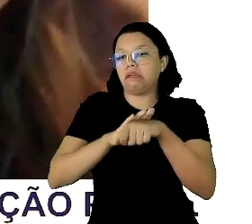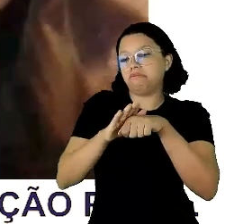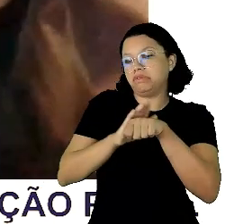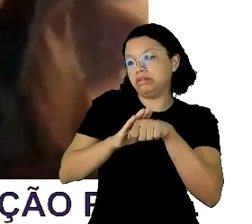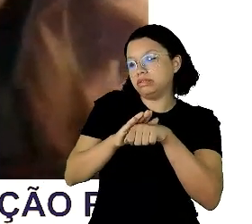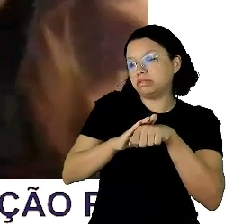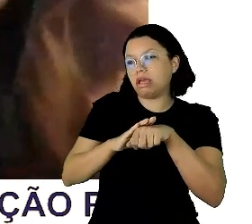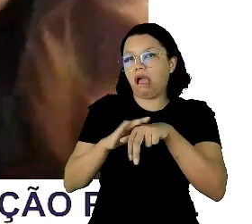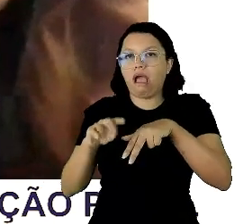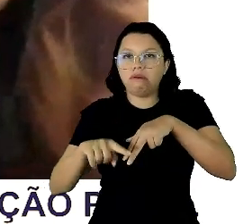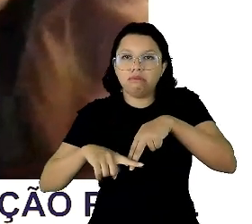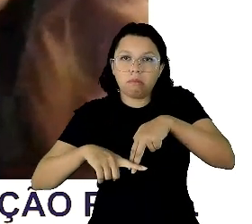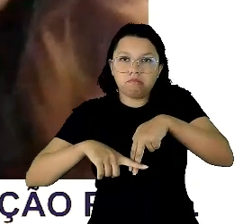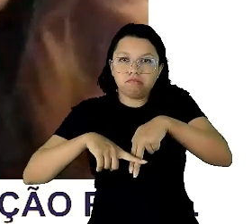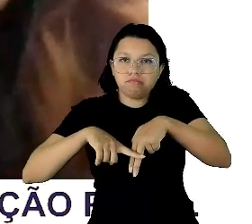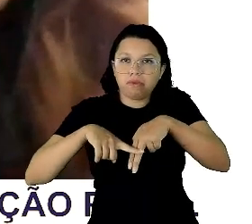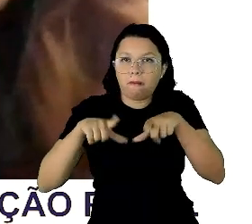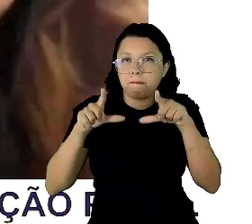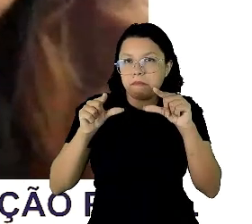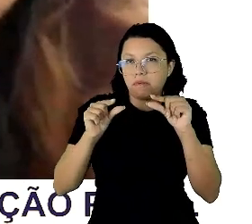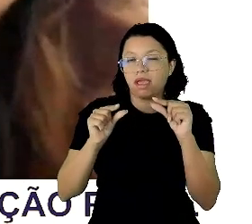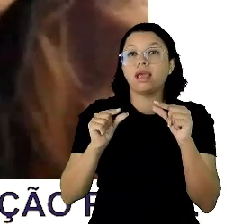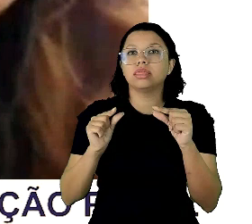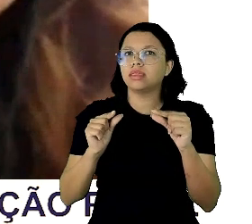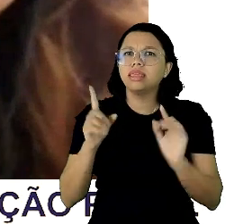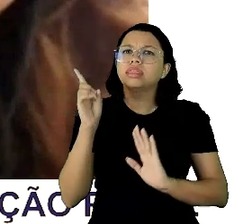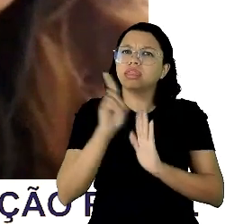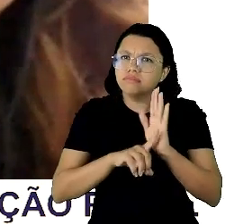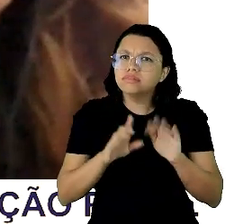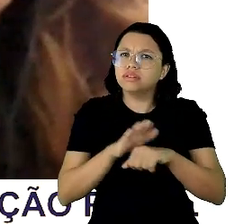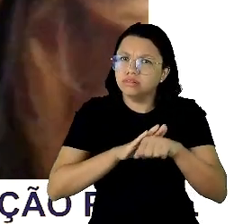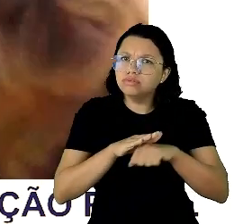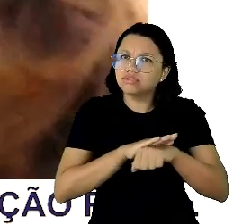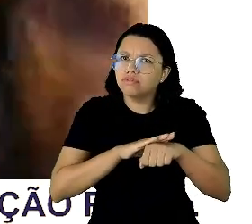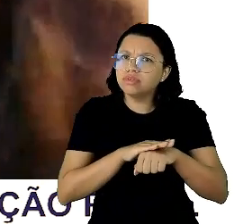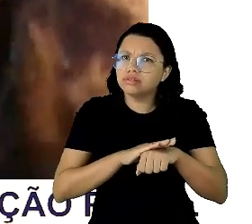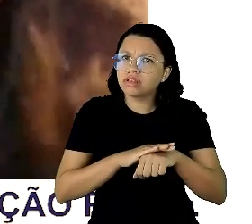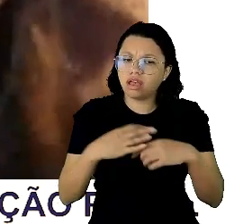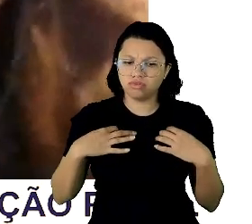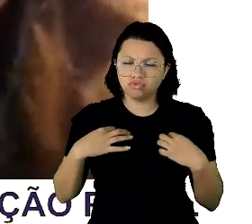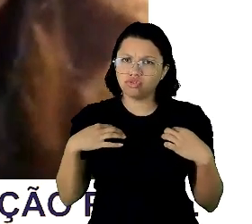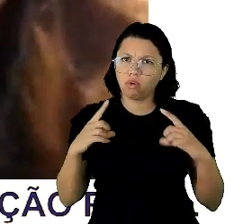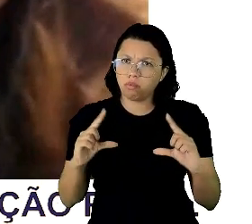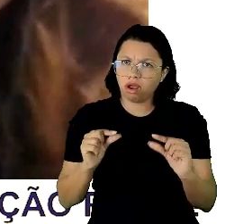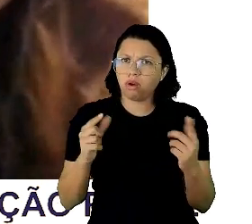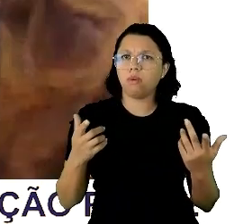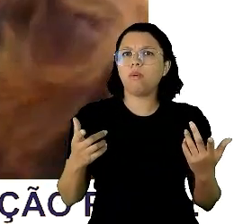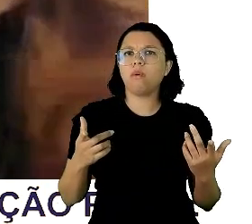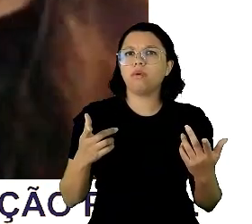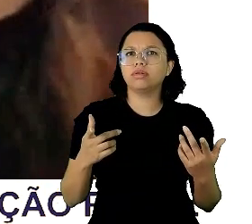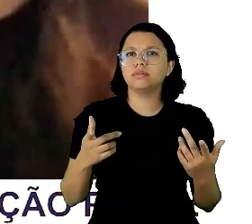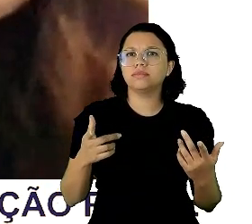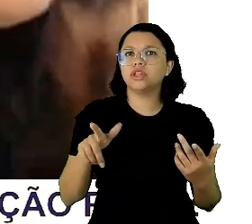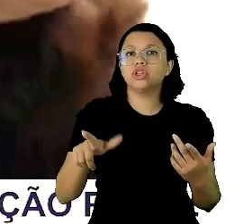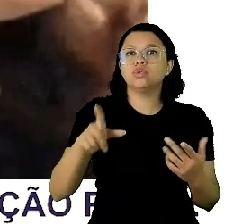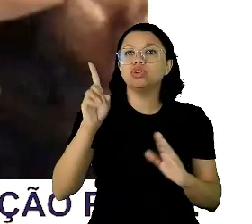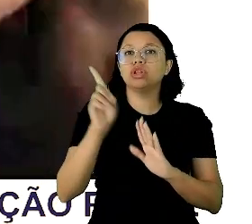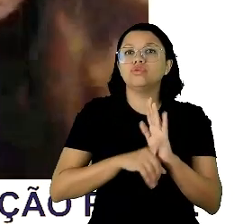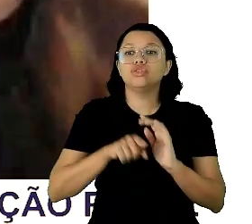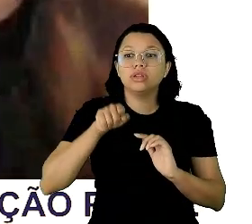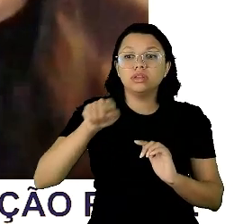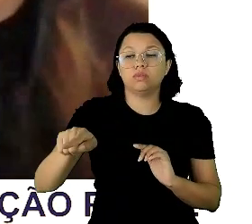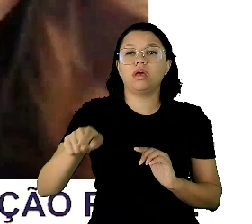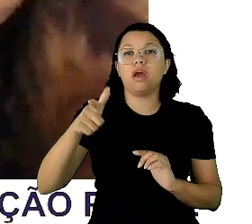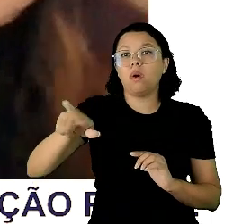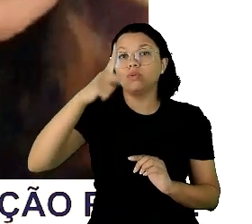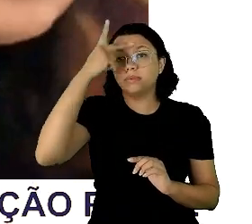saia. Ela tem o direito de conversar de mini saia. Quem não tem o direito é o outro. Se te incomodou a mini saia, vira e olha